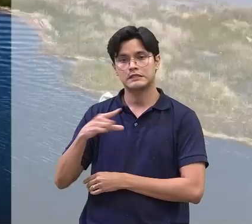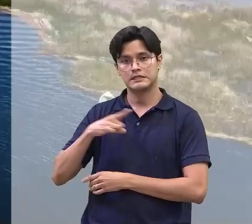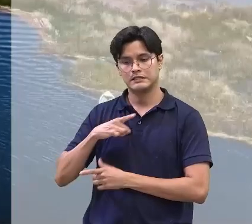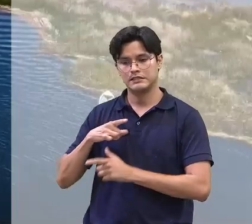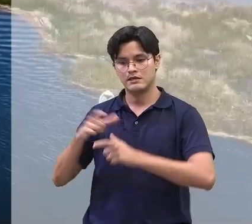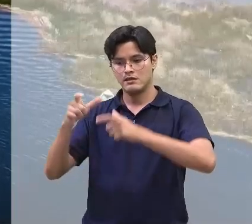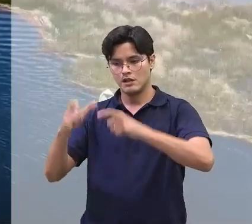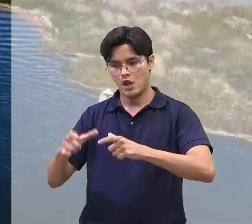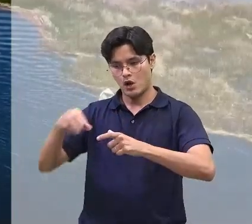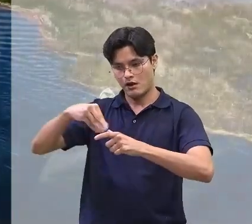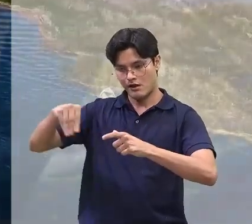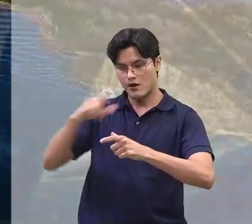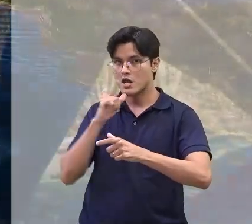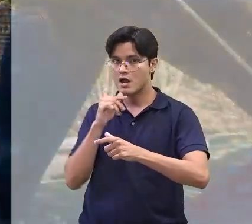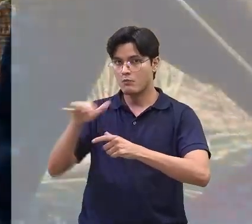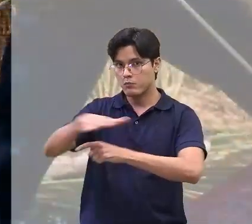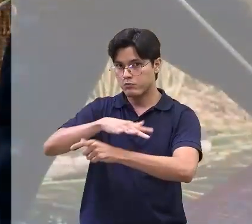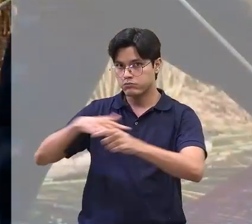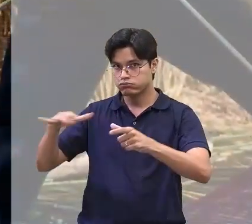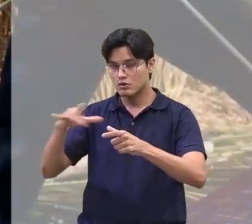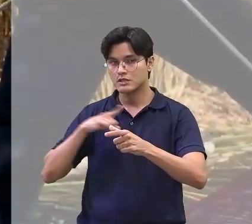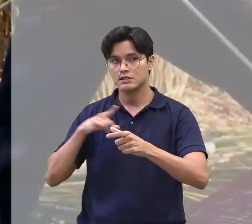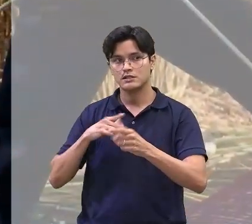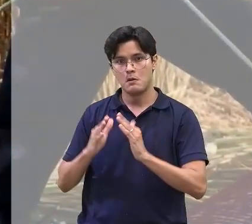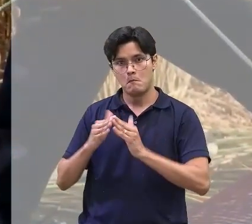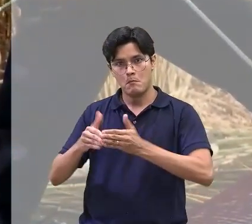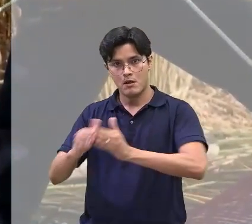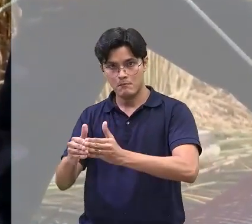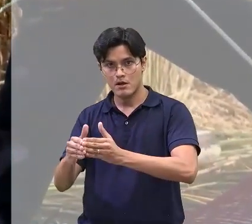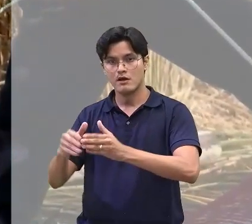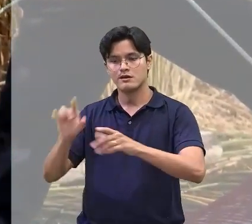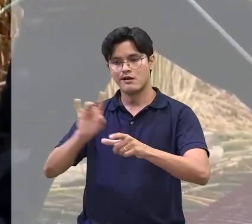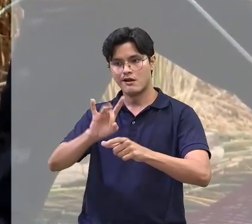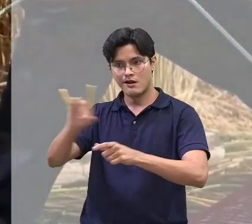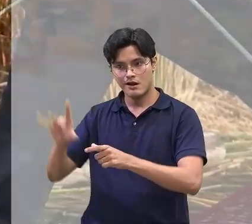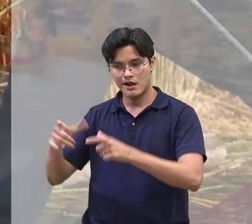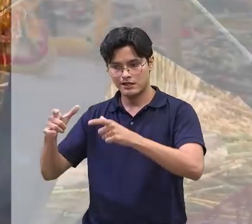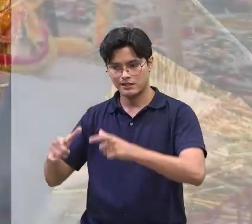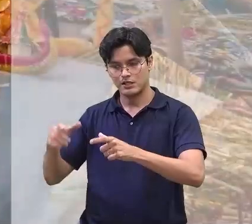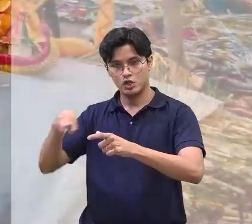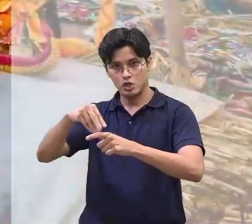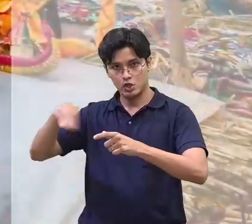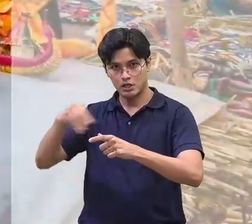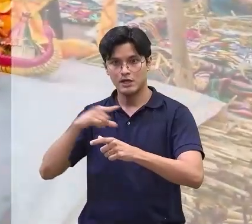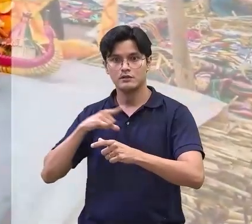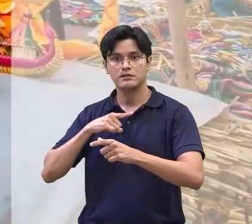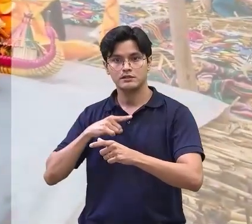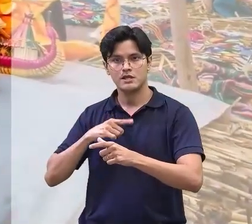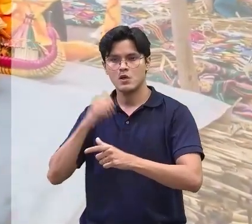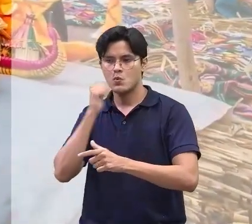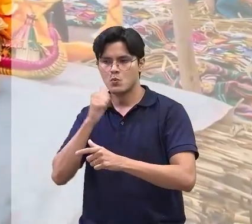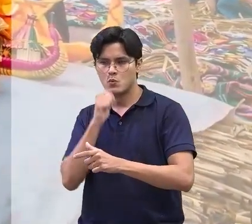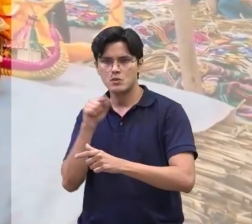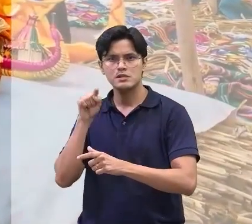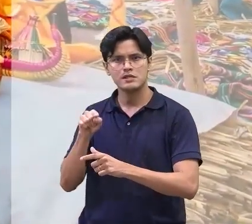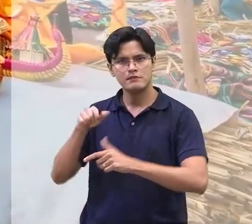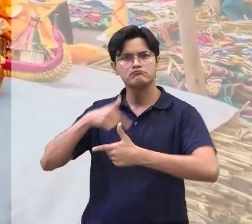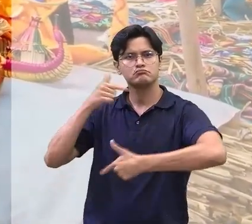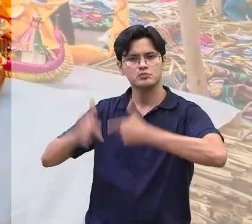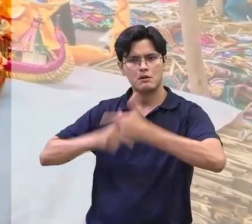e balsas atracadas. Cada ilha é o lar de uma unidade familiar. As mulheres realizam quase todo o